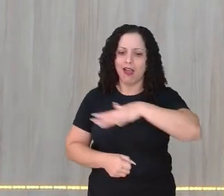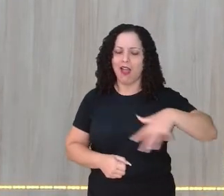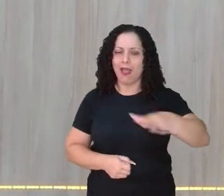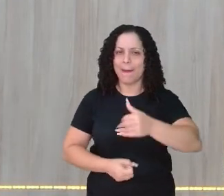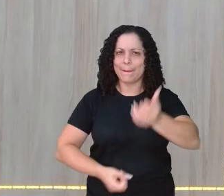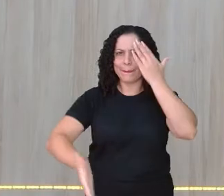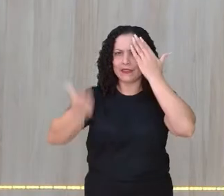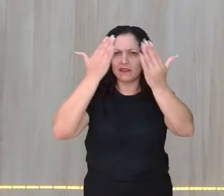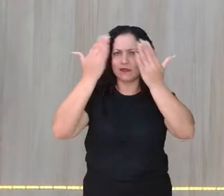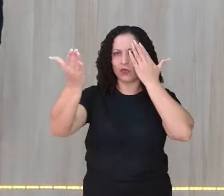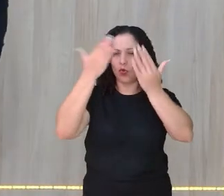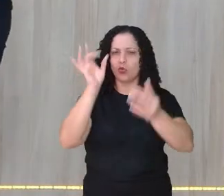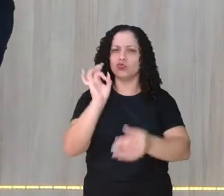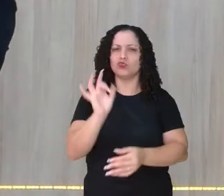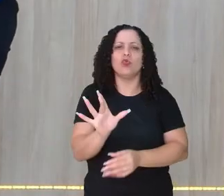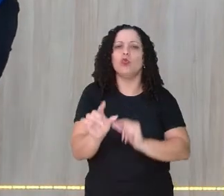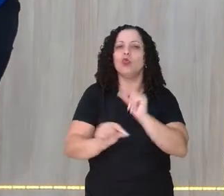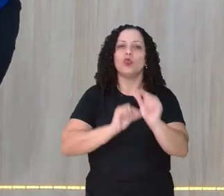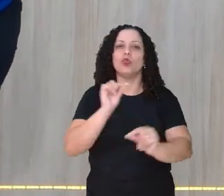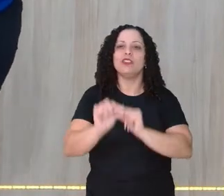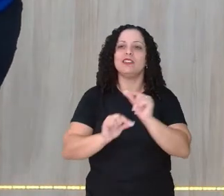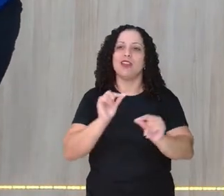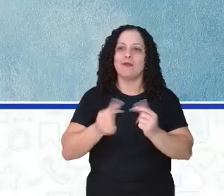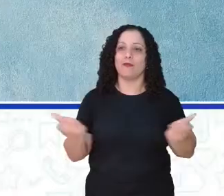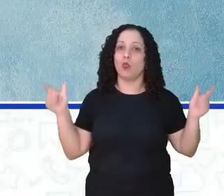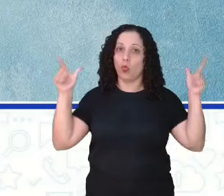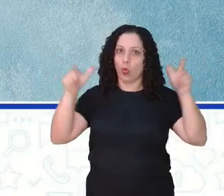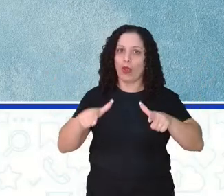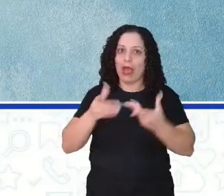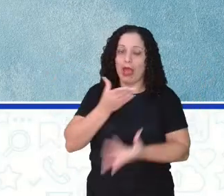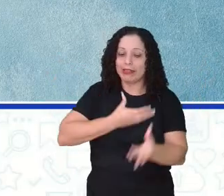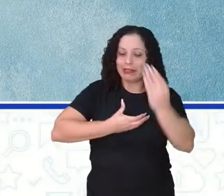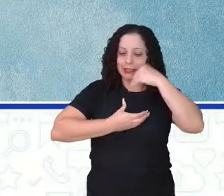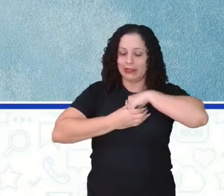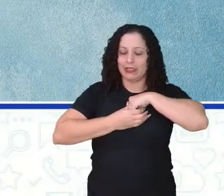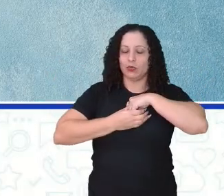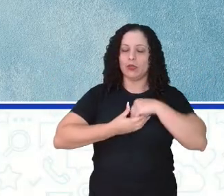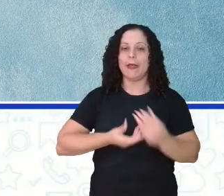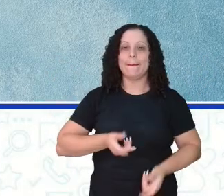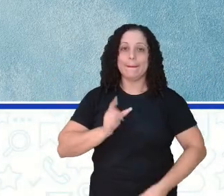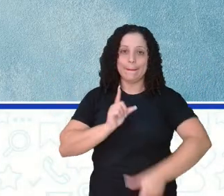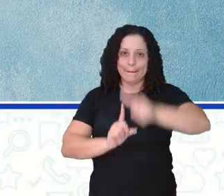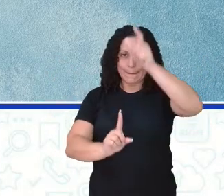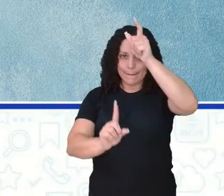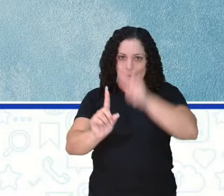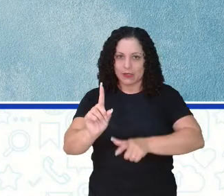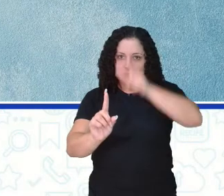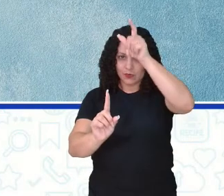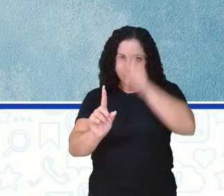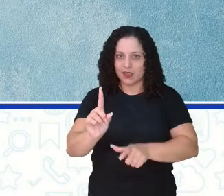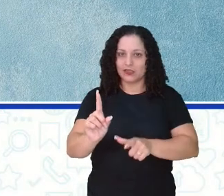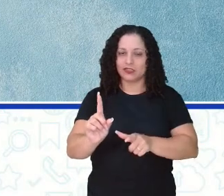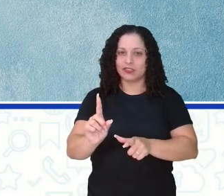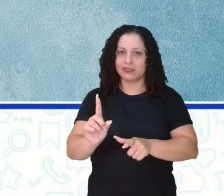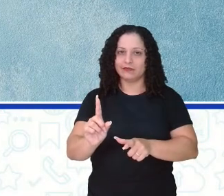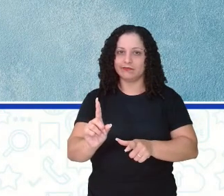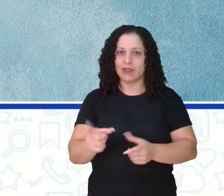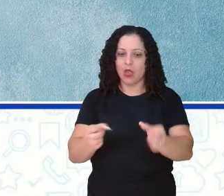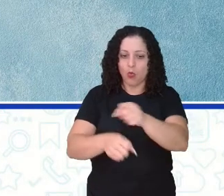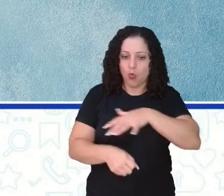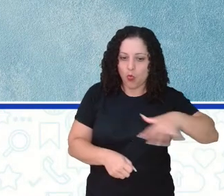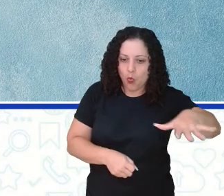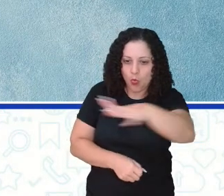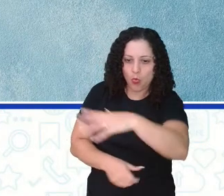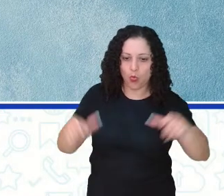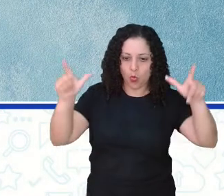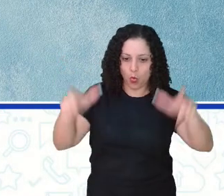psicológico? Olha, é o ambiente interior de um personagem. Ou seja, não há um espaço físico que